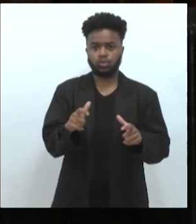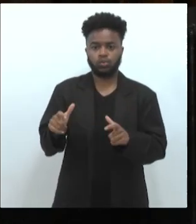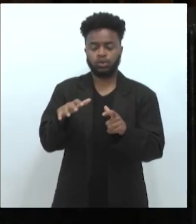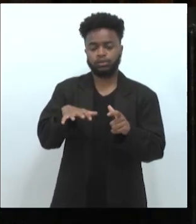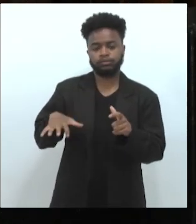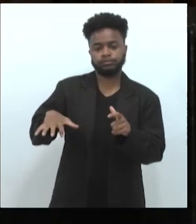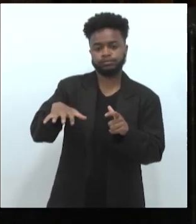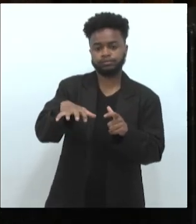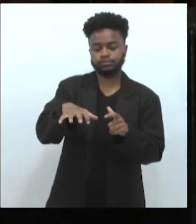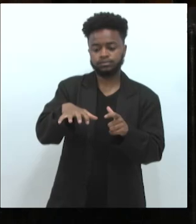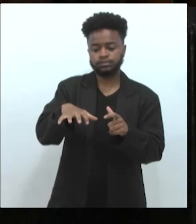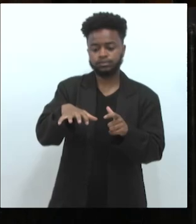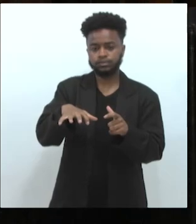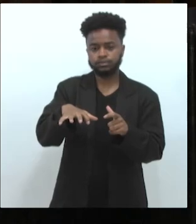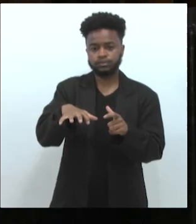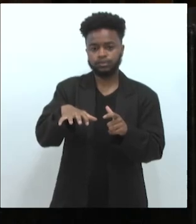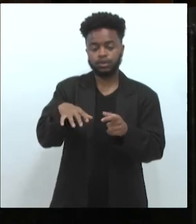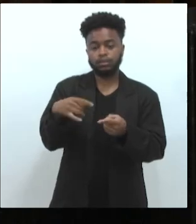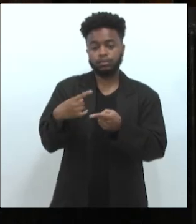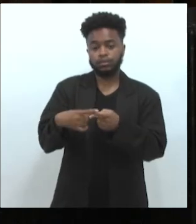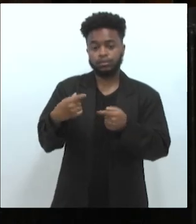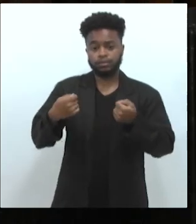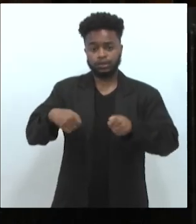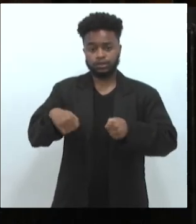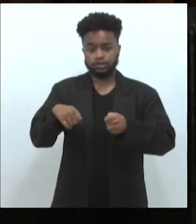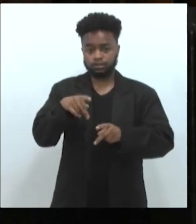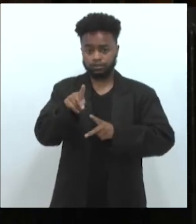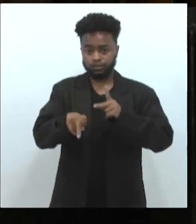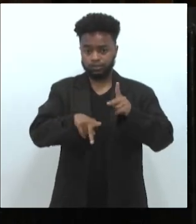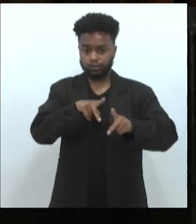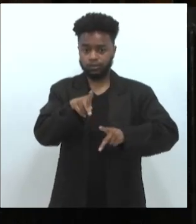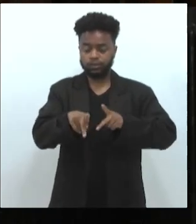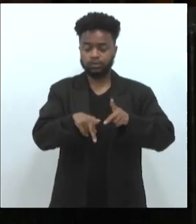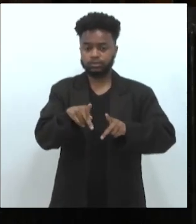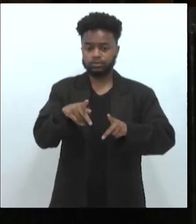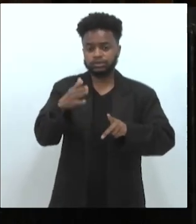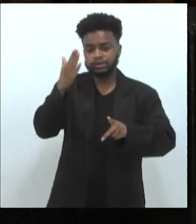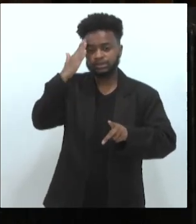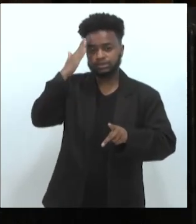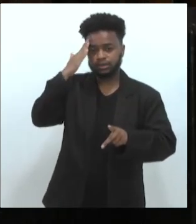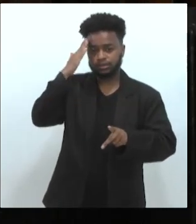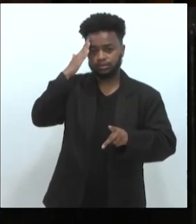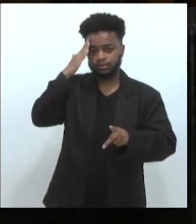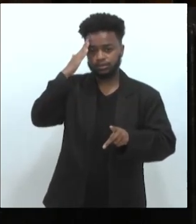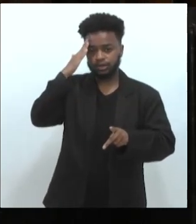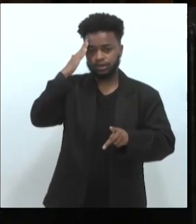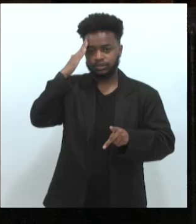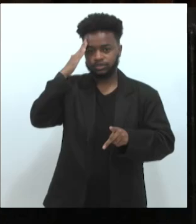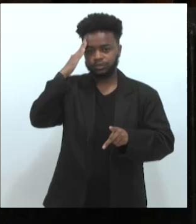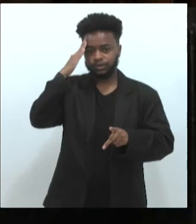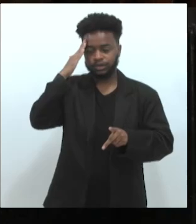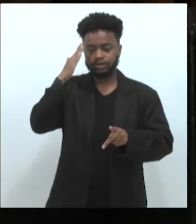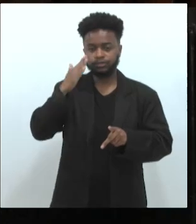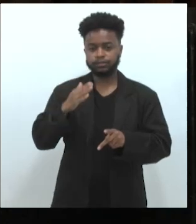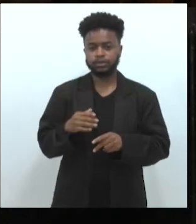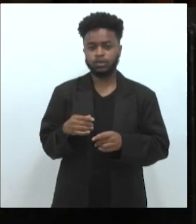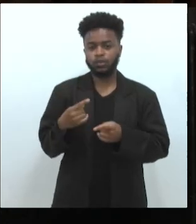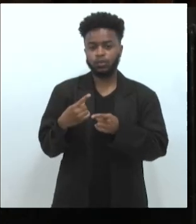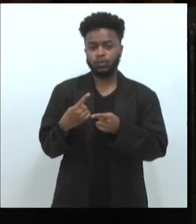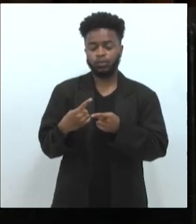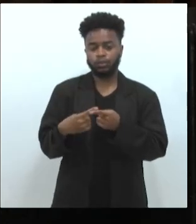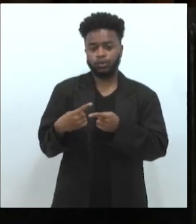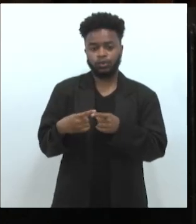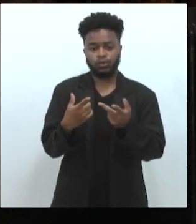áreas. É preciso que a população tenha ciência que o que vem acontecendo